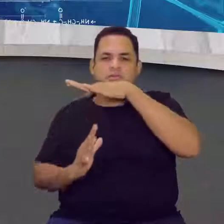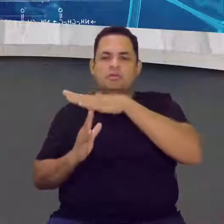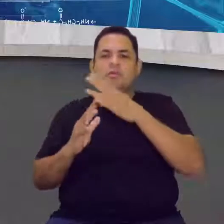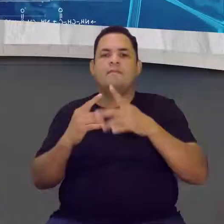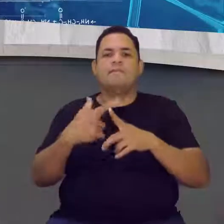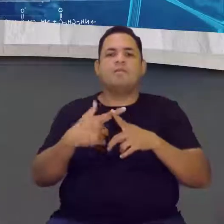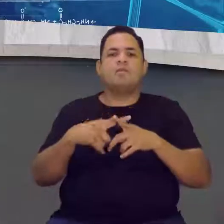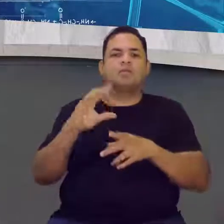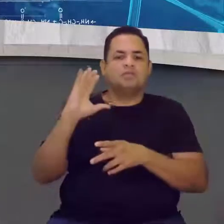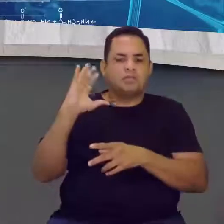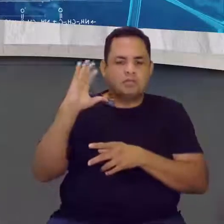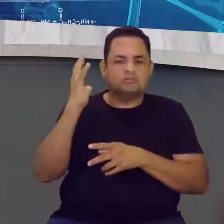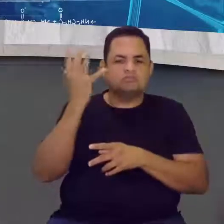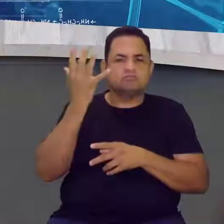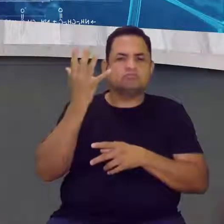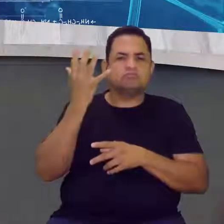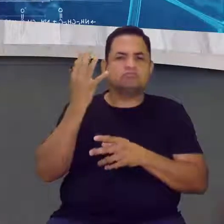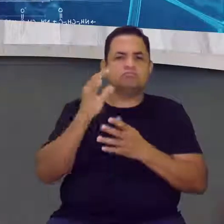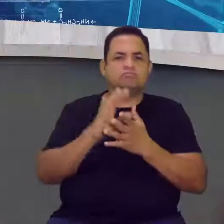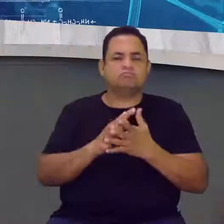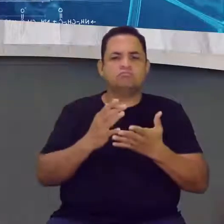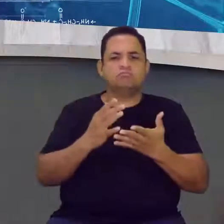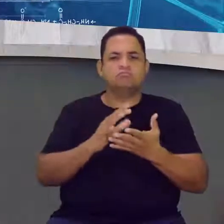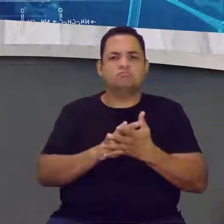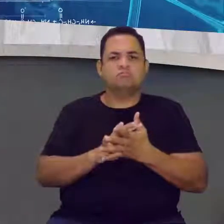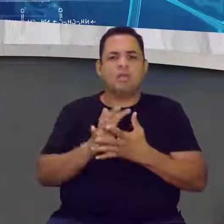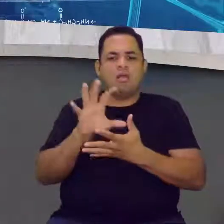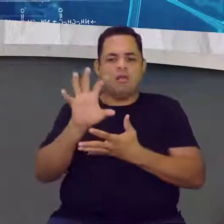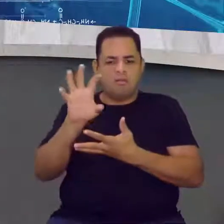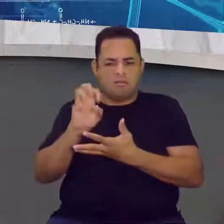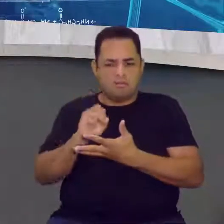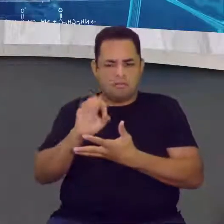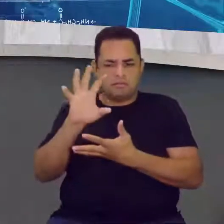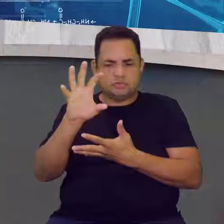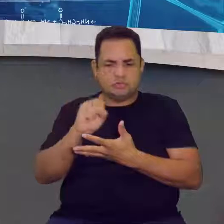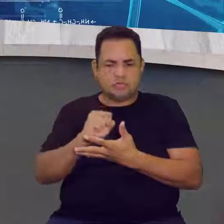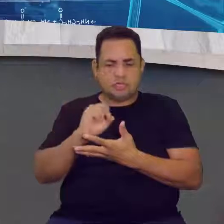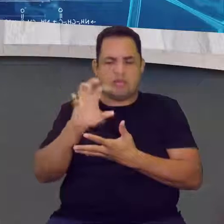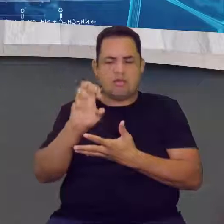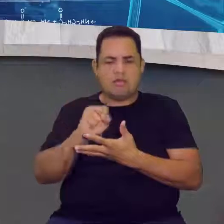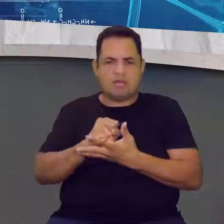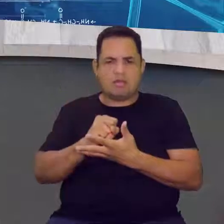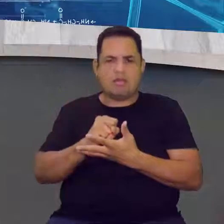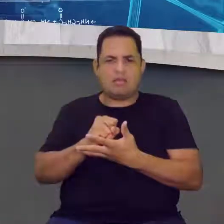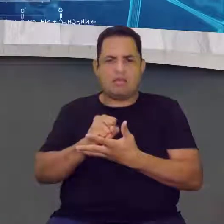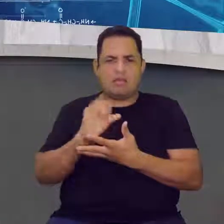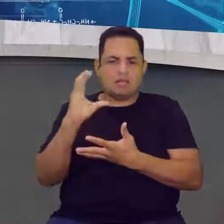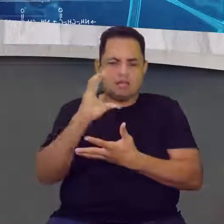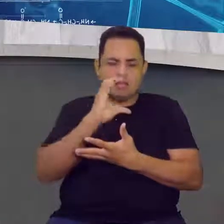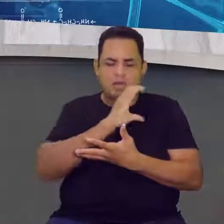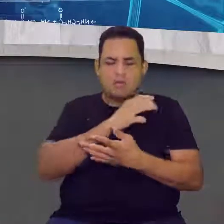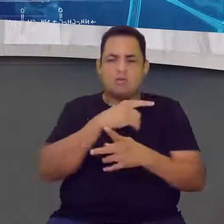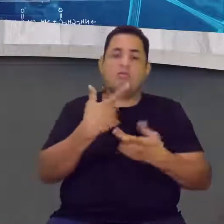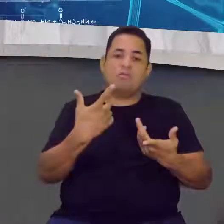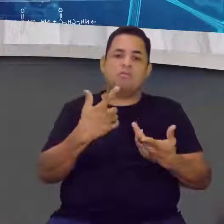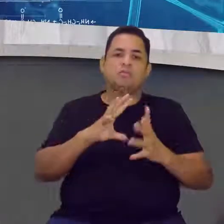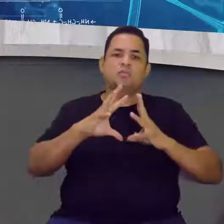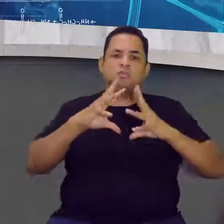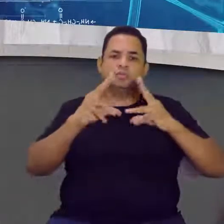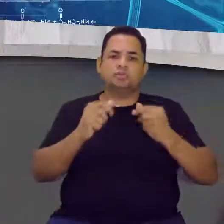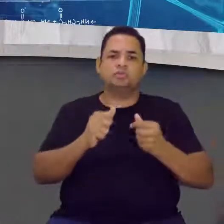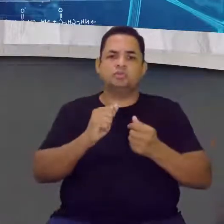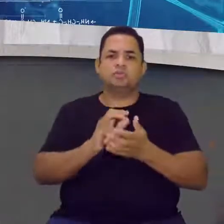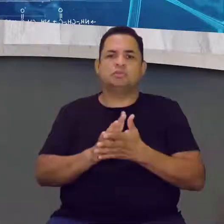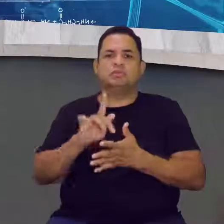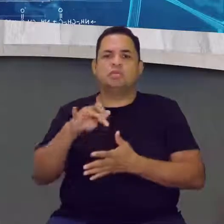eles têm uma capacidade muito grande de absorver calor, de reter calor, né? Todos esses